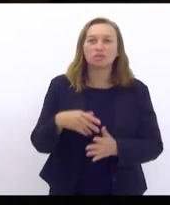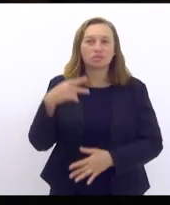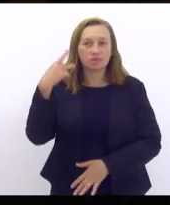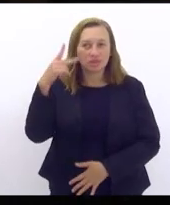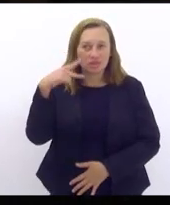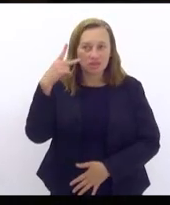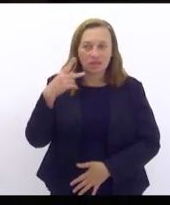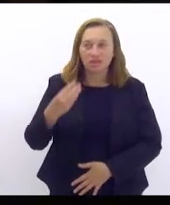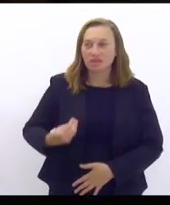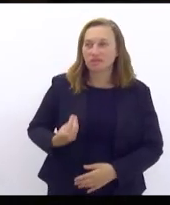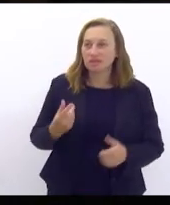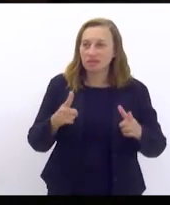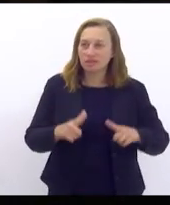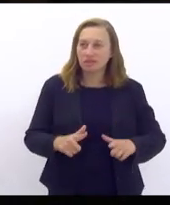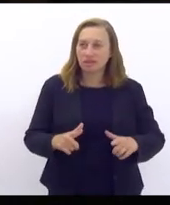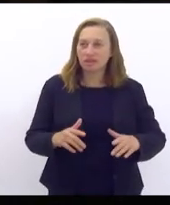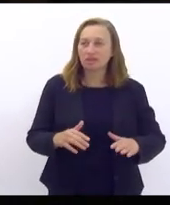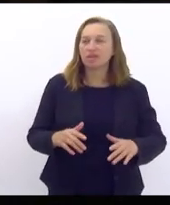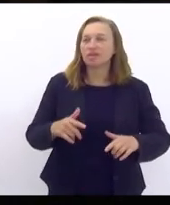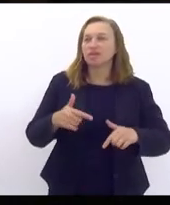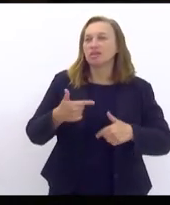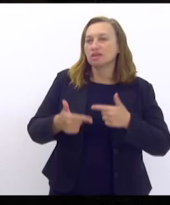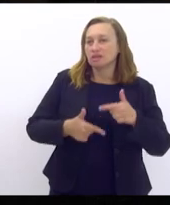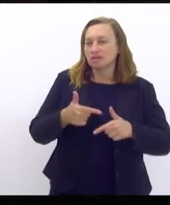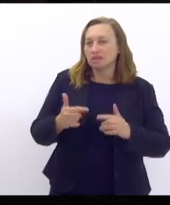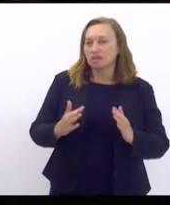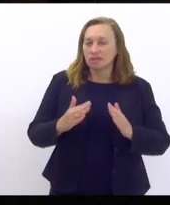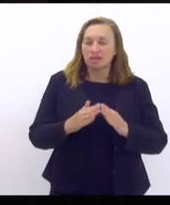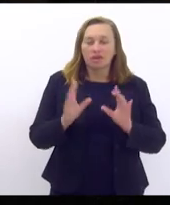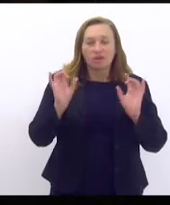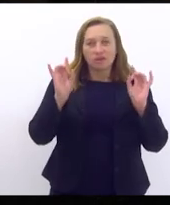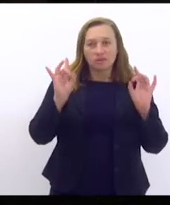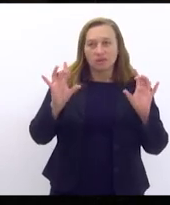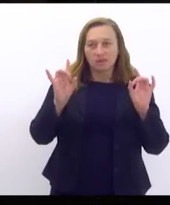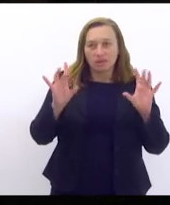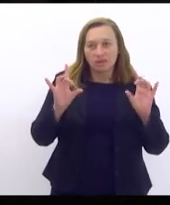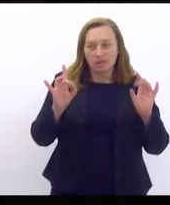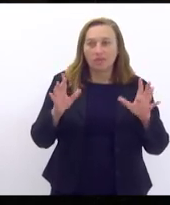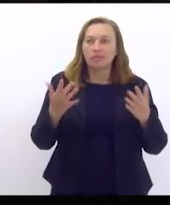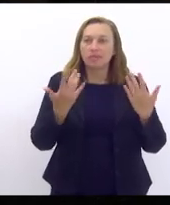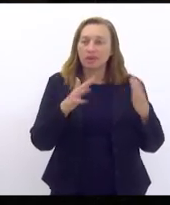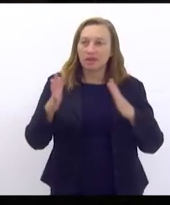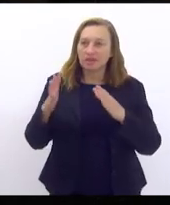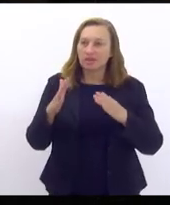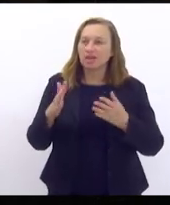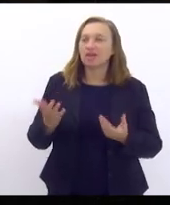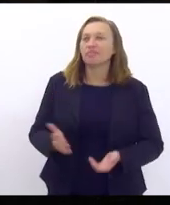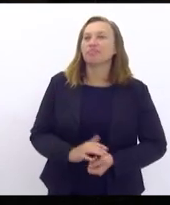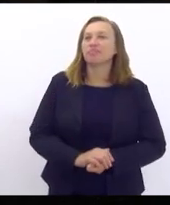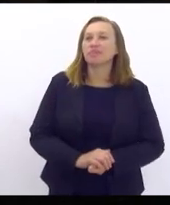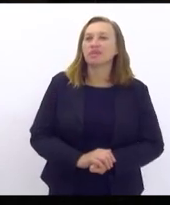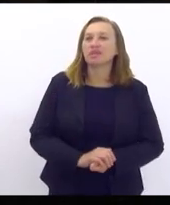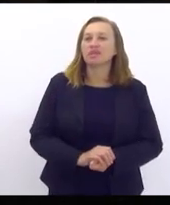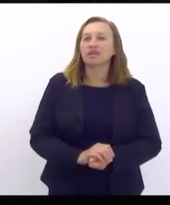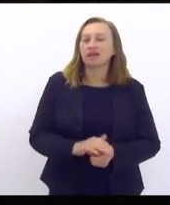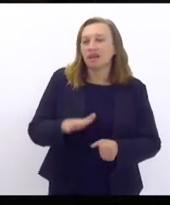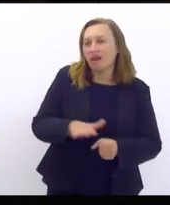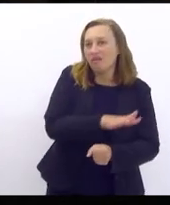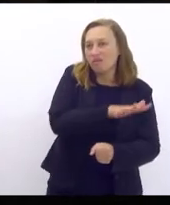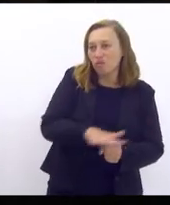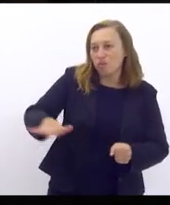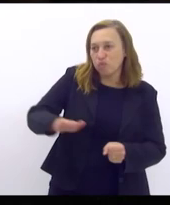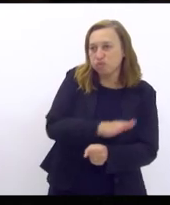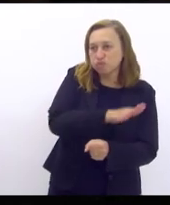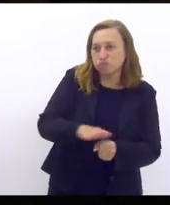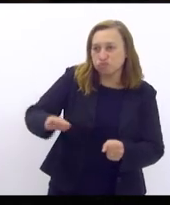que estão aqui, os trabalhadores da casa, mas, em especial, saudar a companheirada da Feira de São Cristóvão.